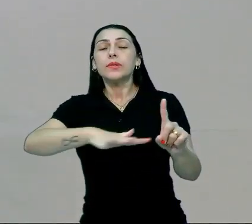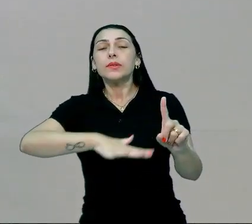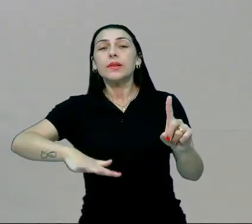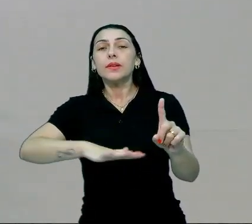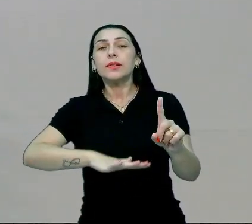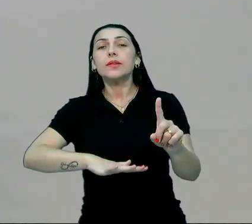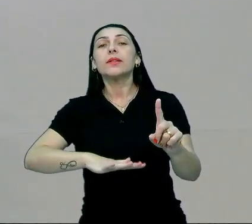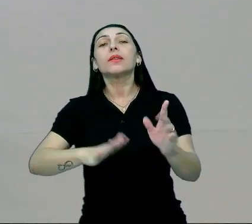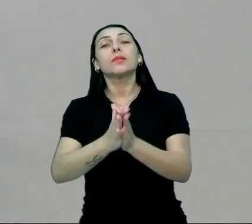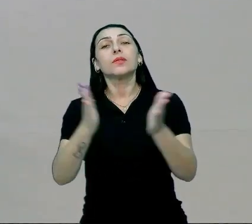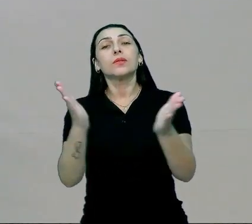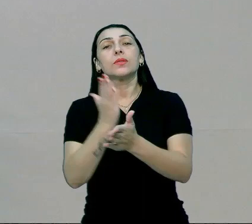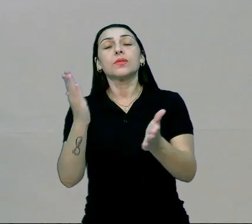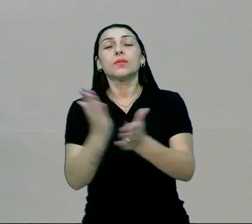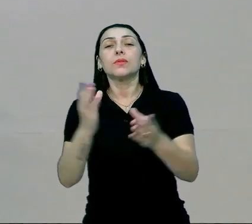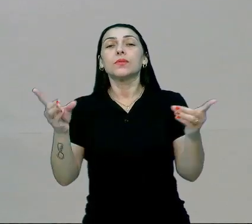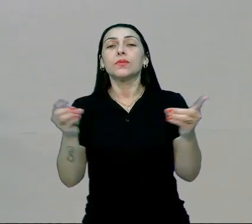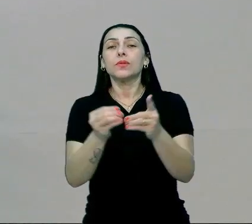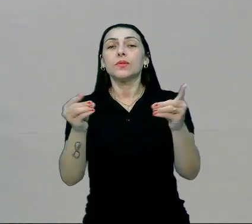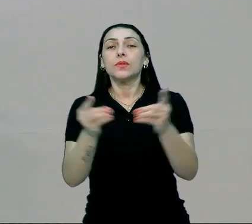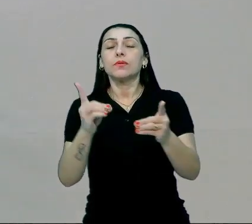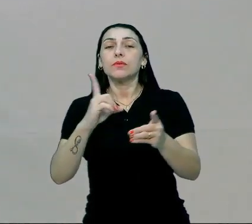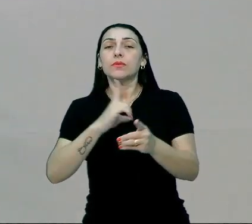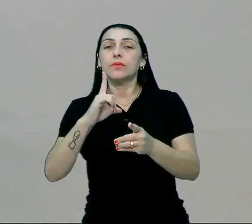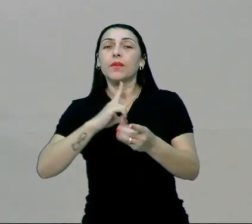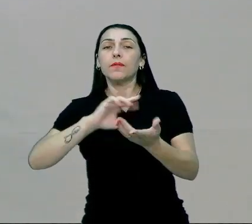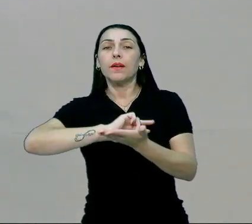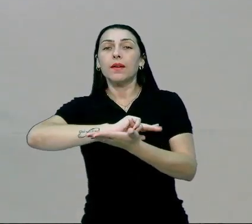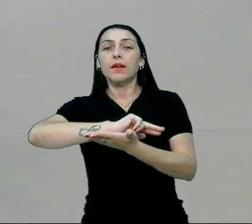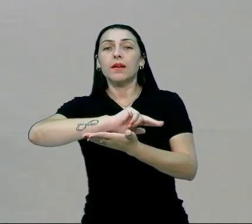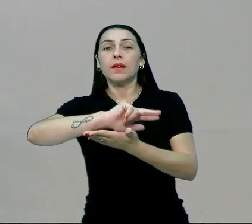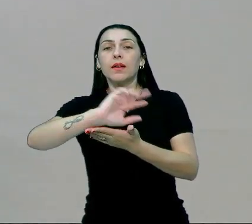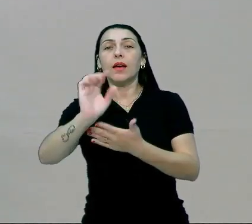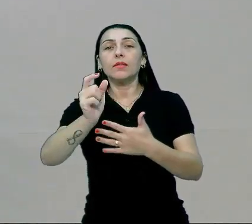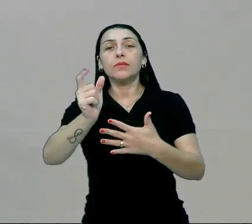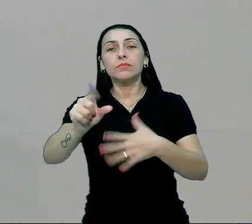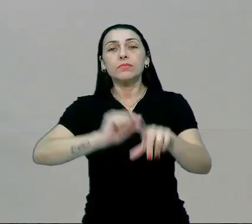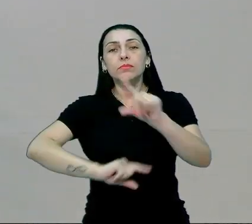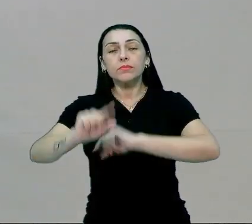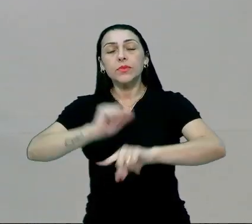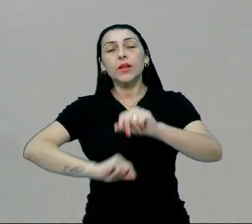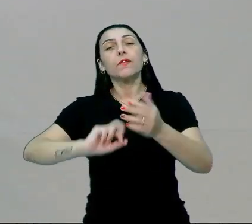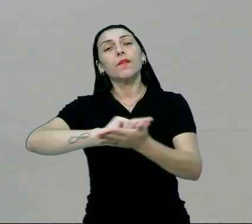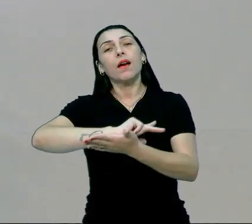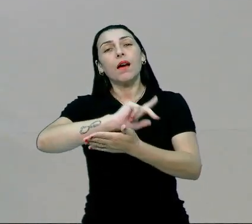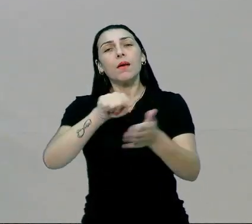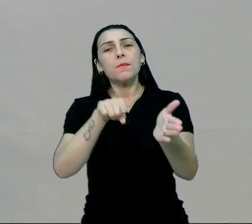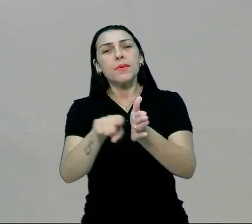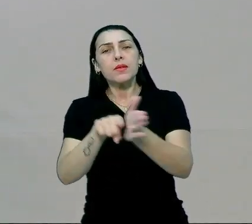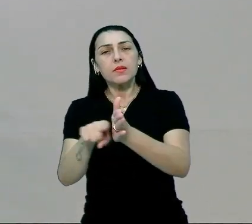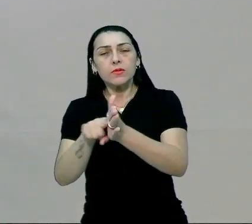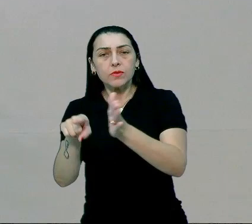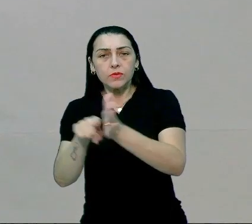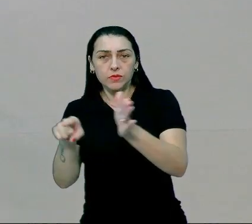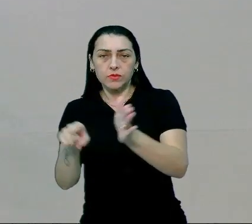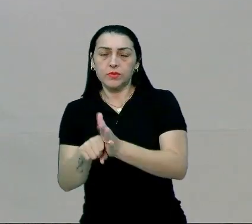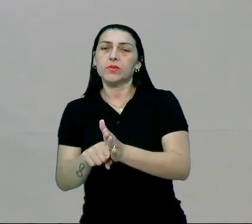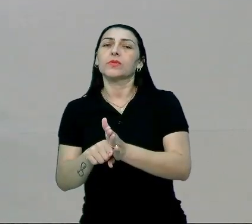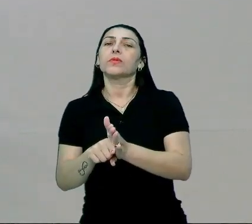Aplicadas. Neste livro didático, você tem várias opções, várias questões,